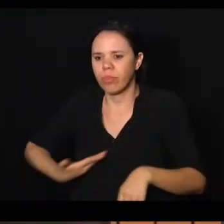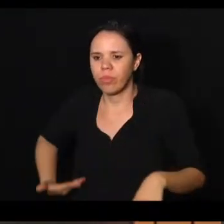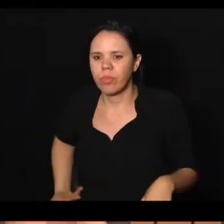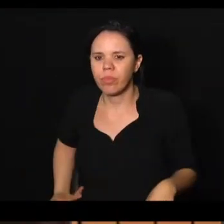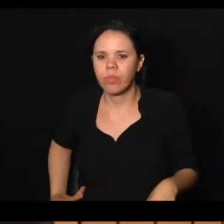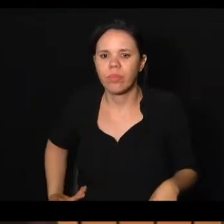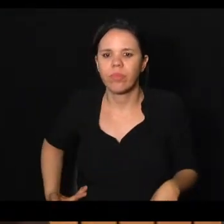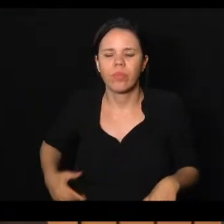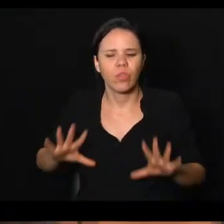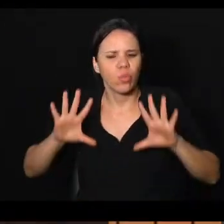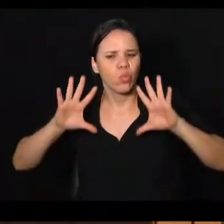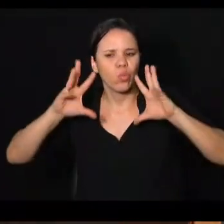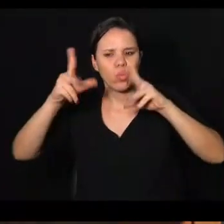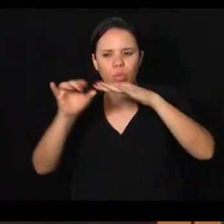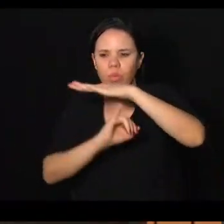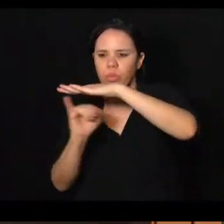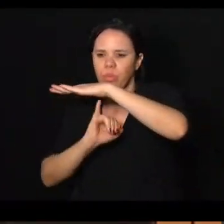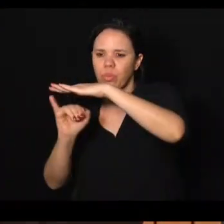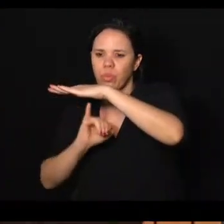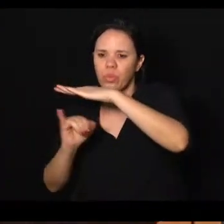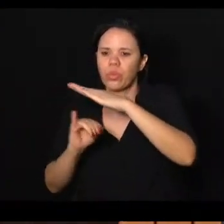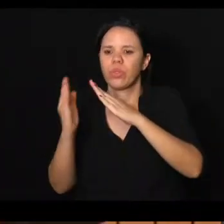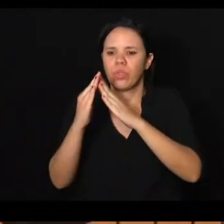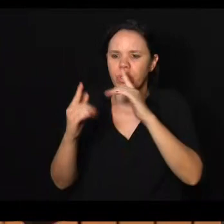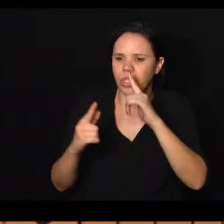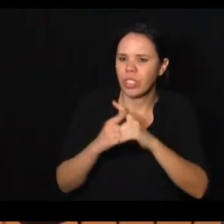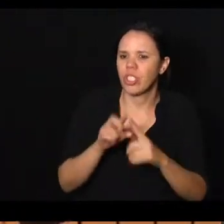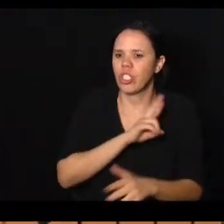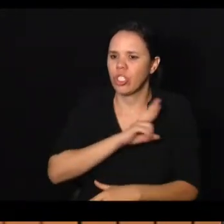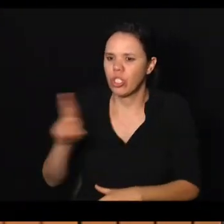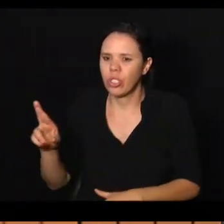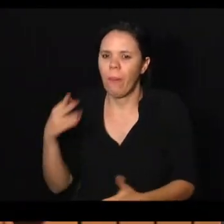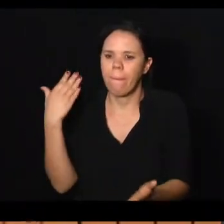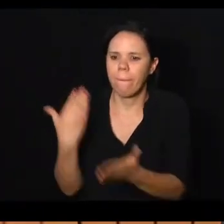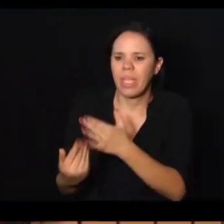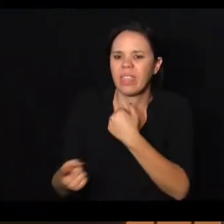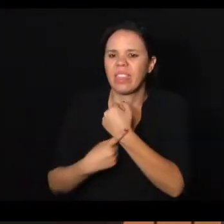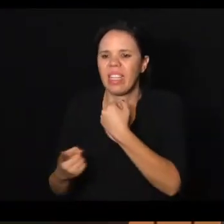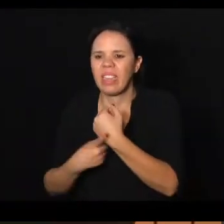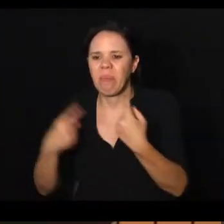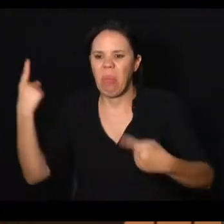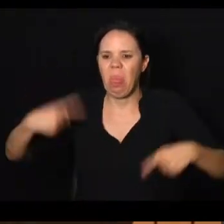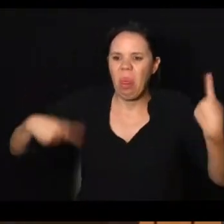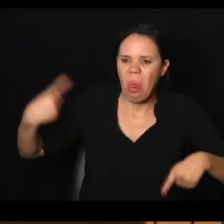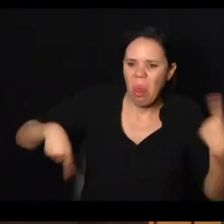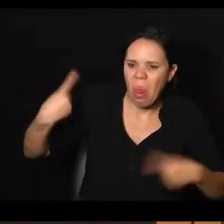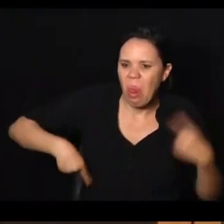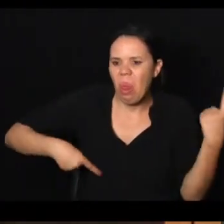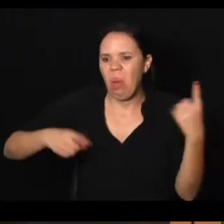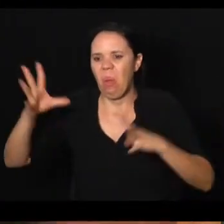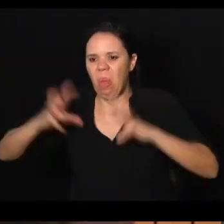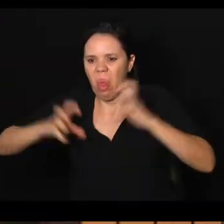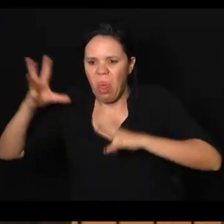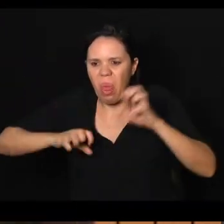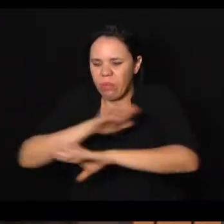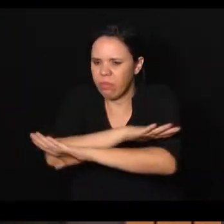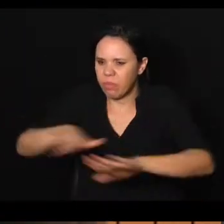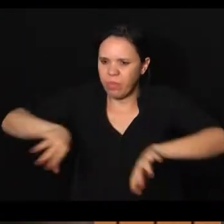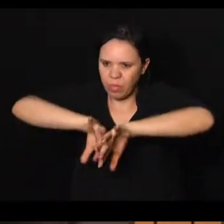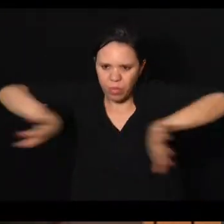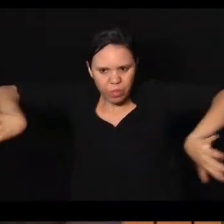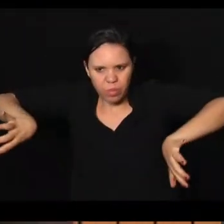as instituições. Chega da gente perder tempo com tantas brigas, com tantas coisas que nos